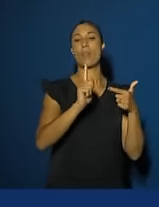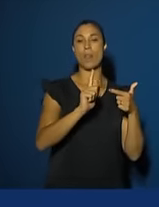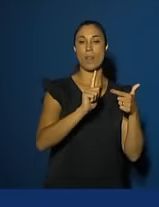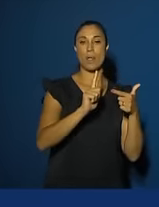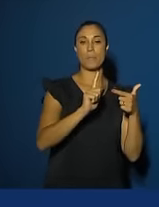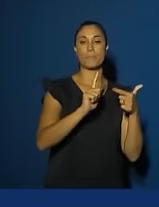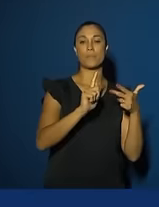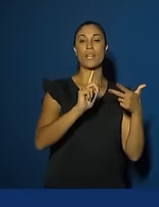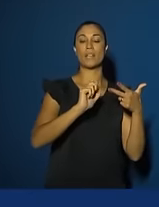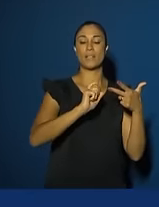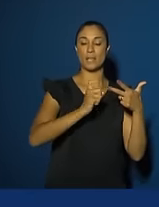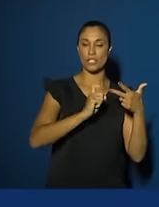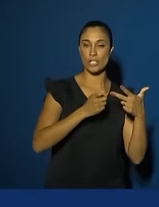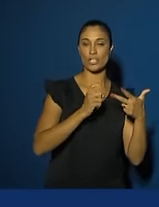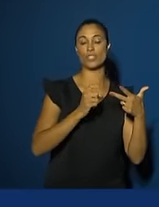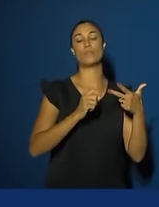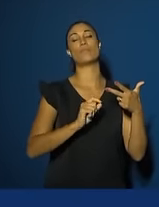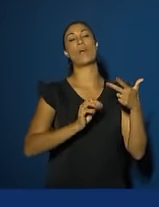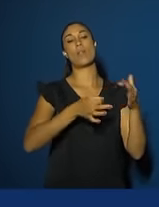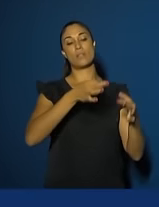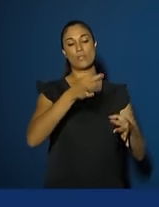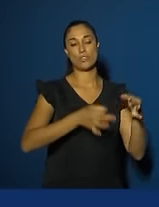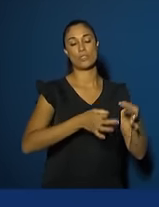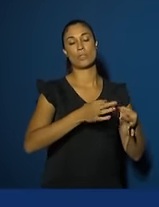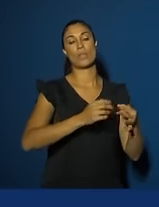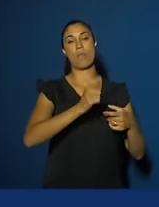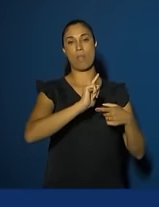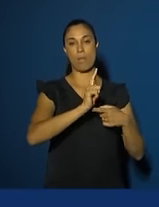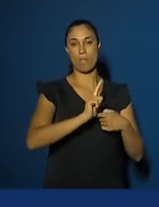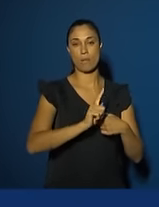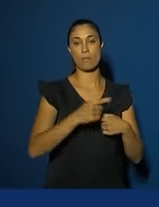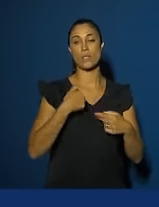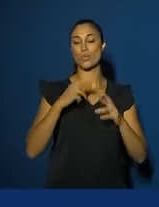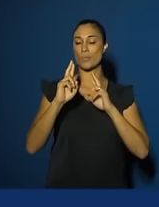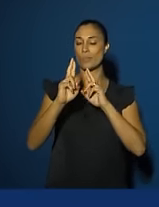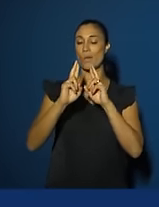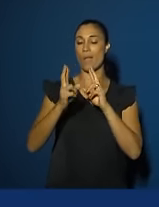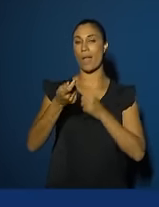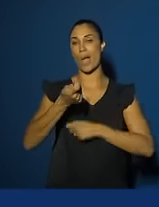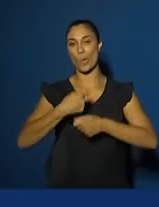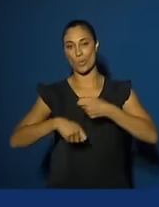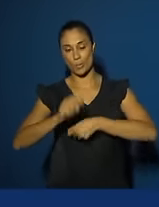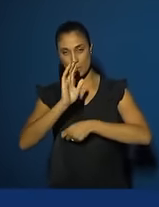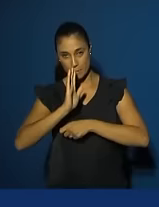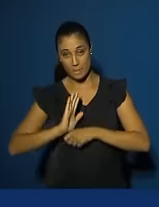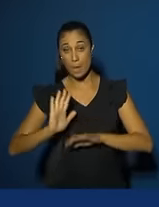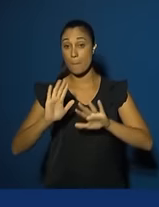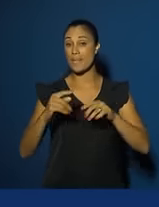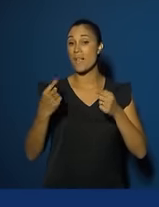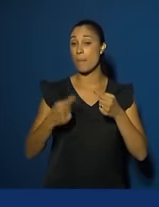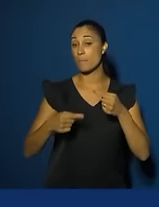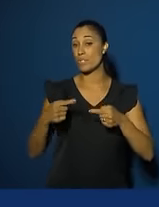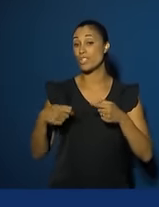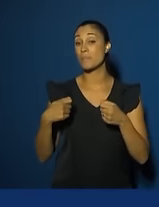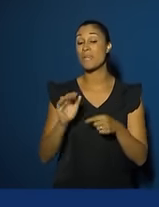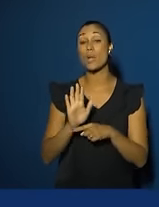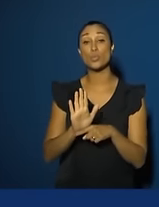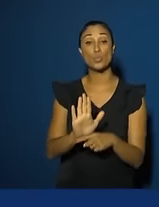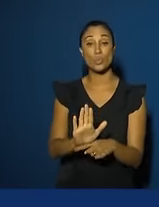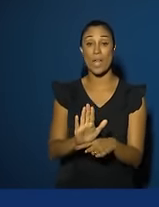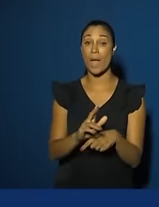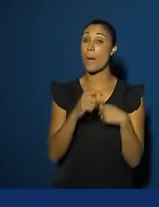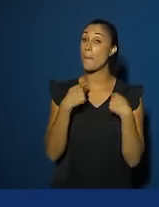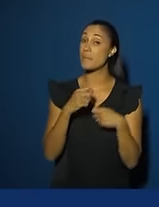isso continuar acontecendo Eu sou muito otimista com a economia brasileira mas a política precisa ajudar a